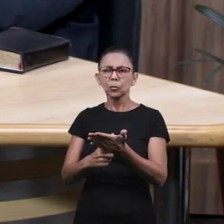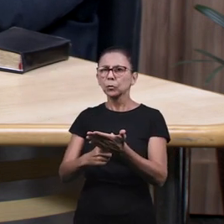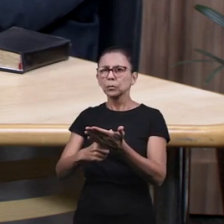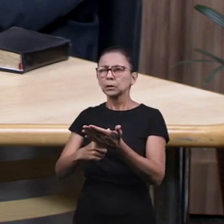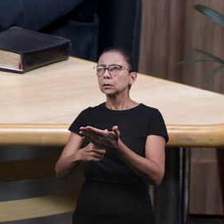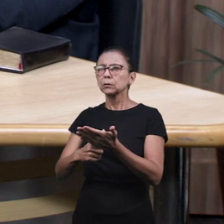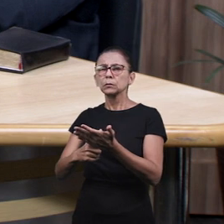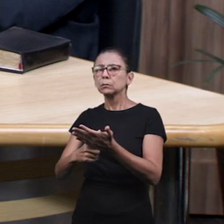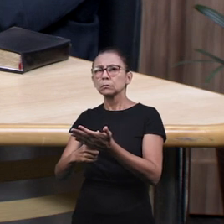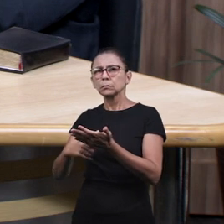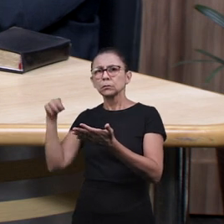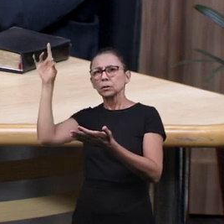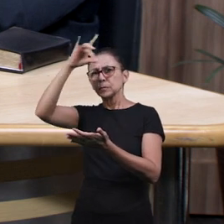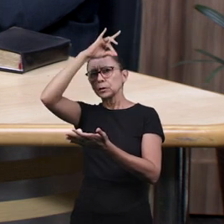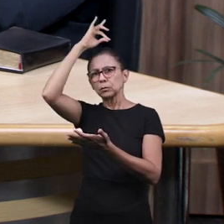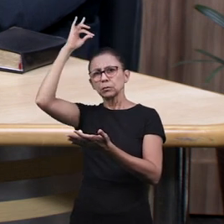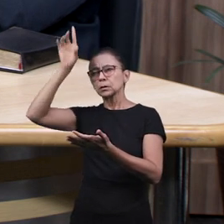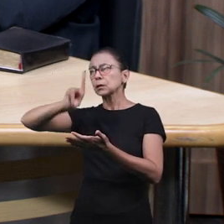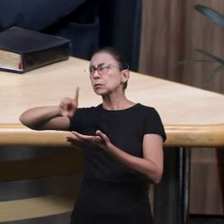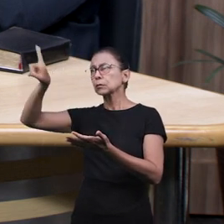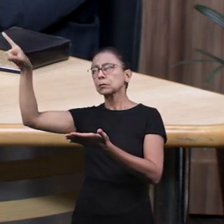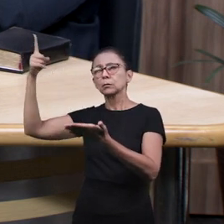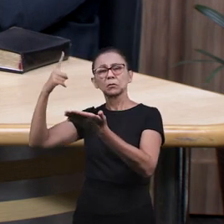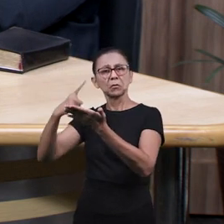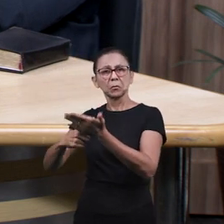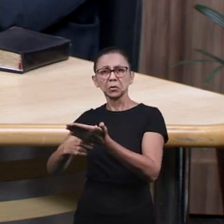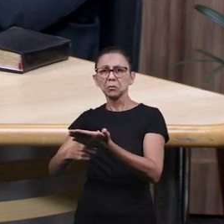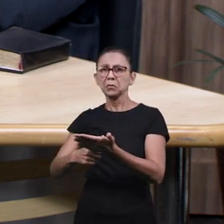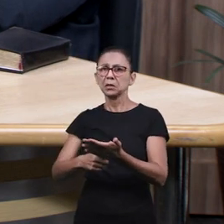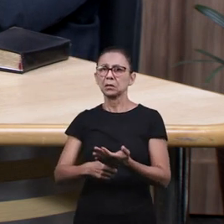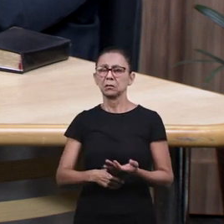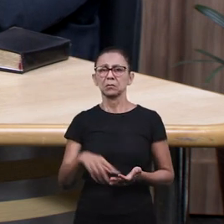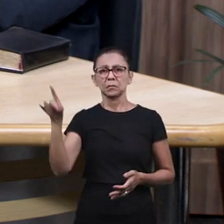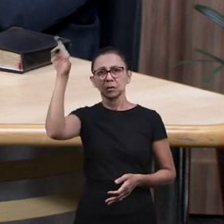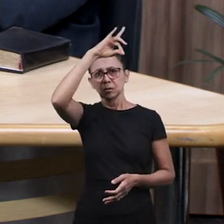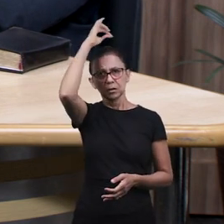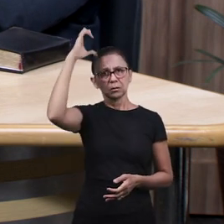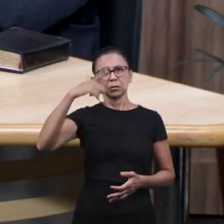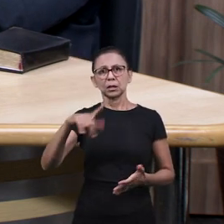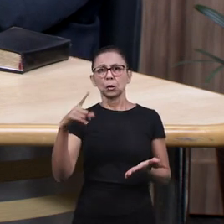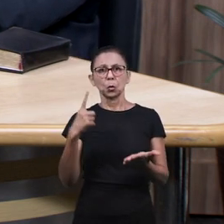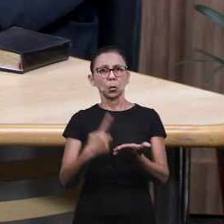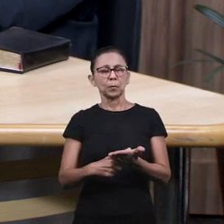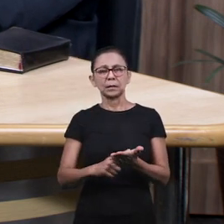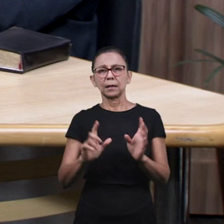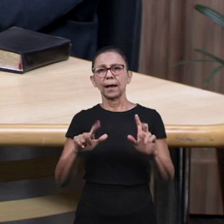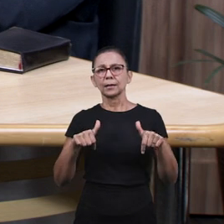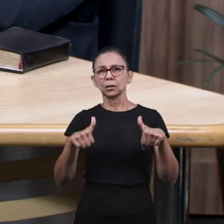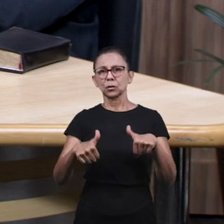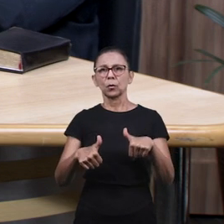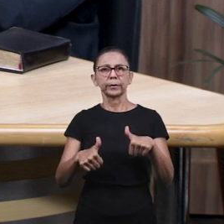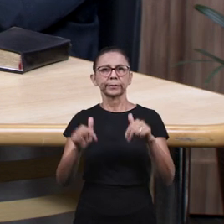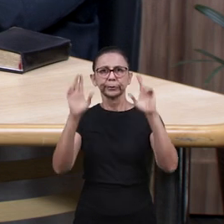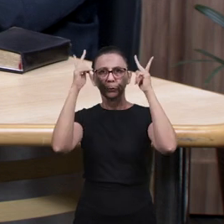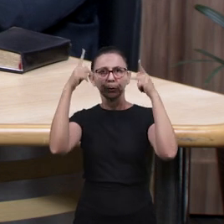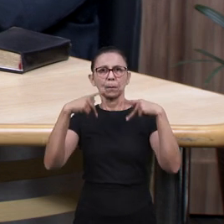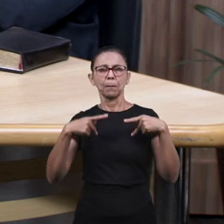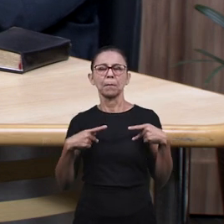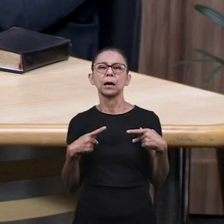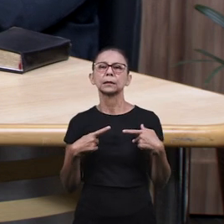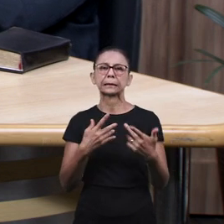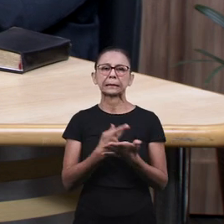Pai, do Filho e do Espírito Santo. Não é um compromisso com o meu pensamento, com a minha concepção das